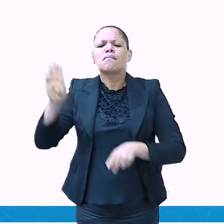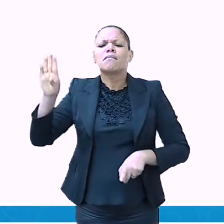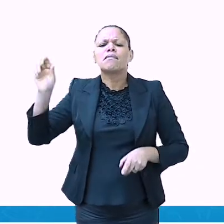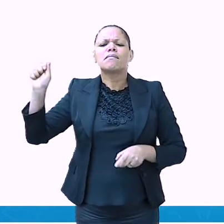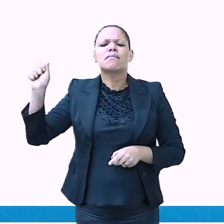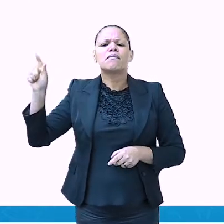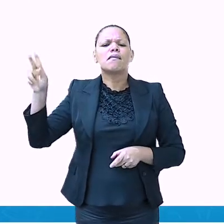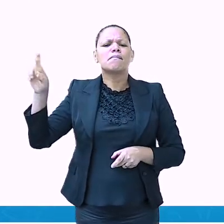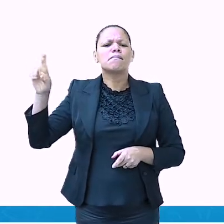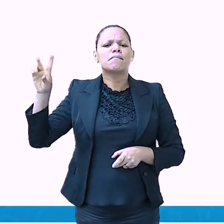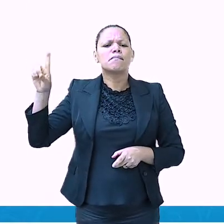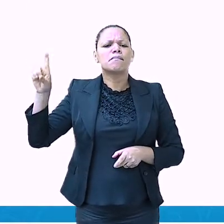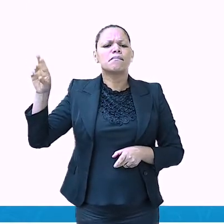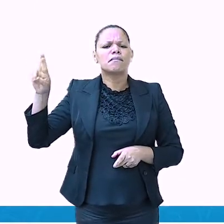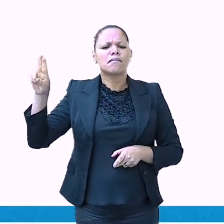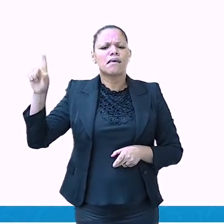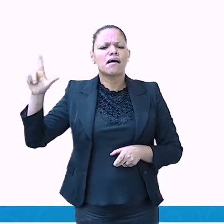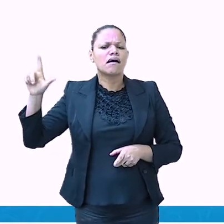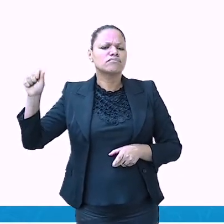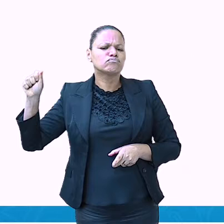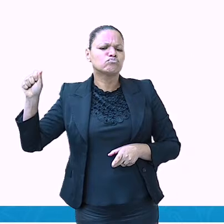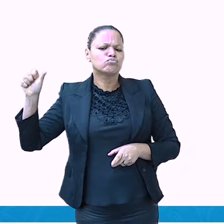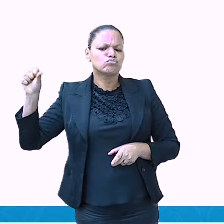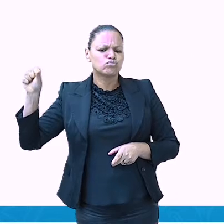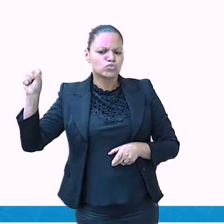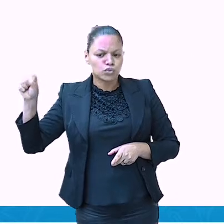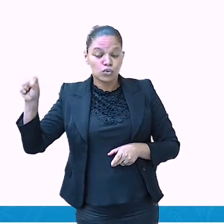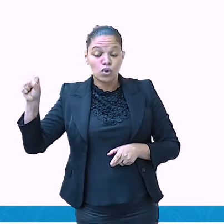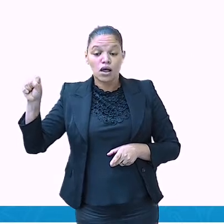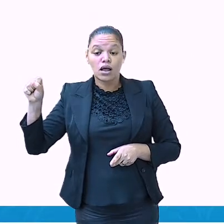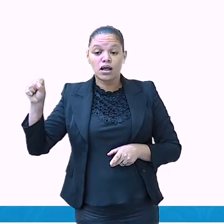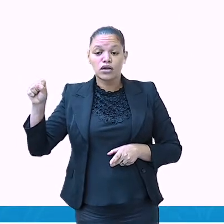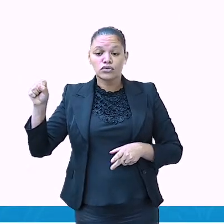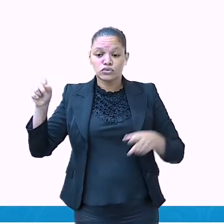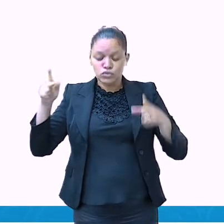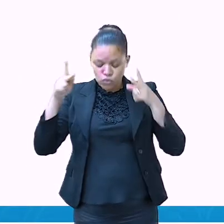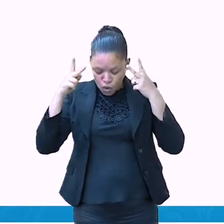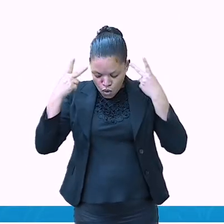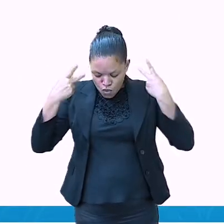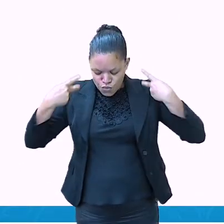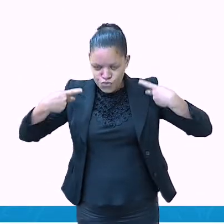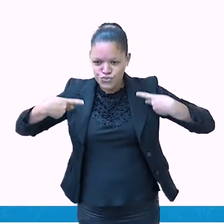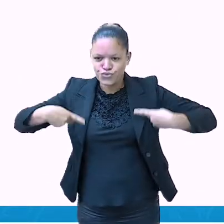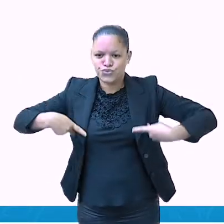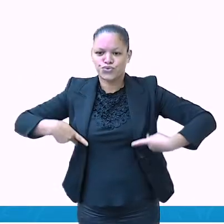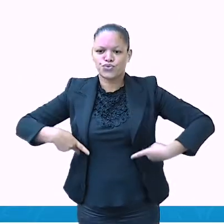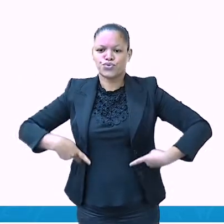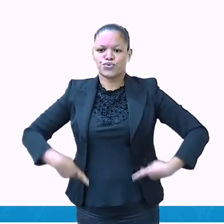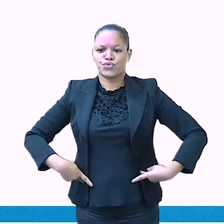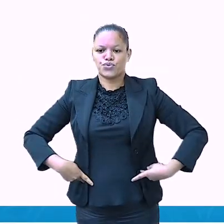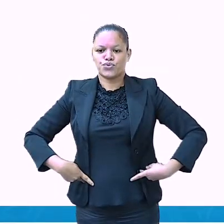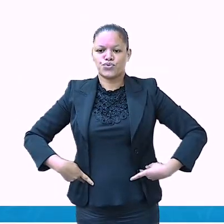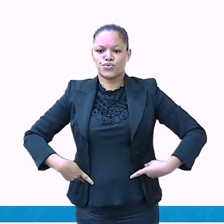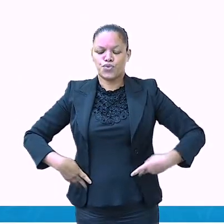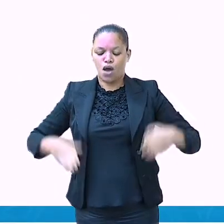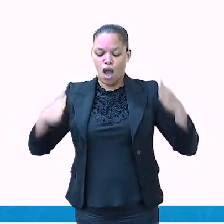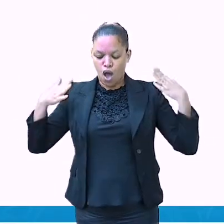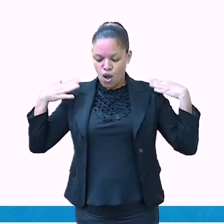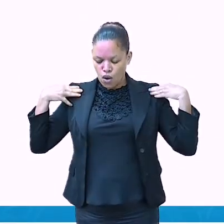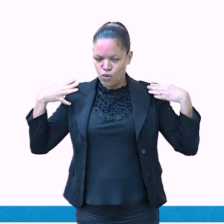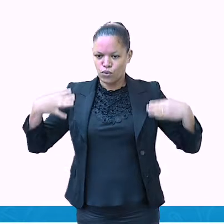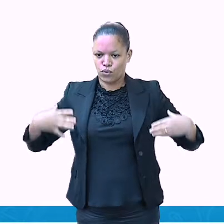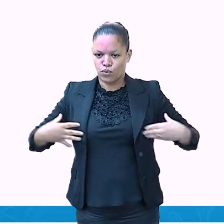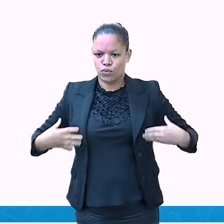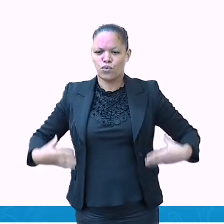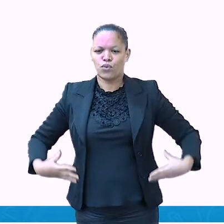divididas, e as bárdulas, que são estruturas ainda menores. Então, sendo essa a estrutura